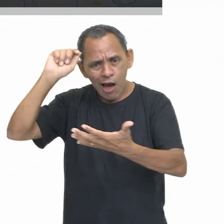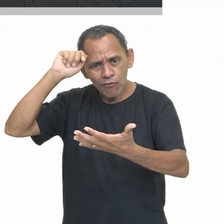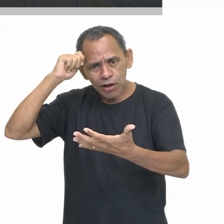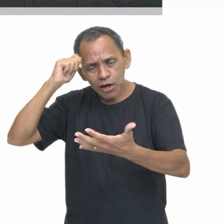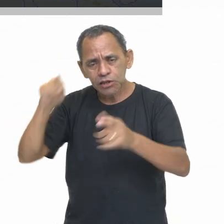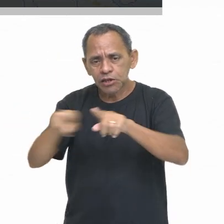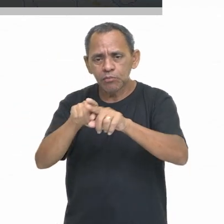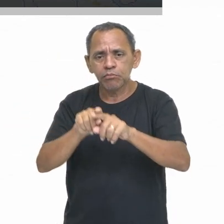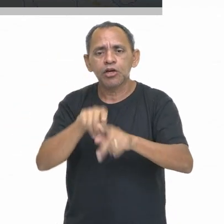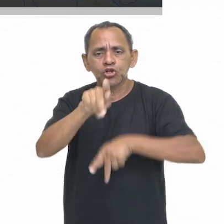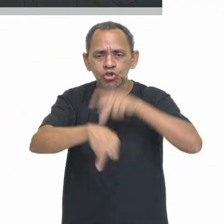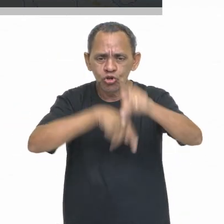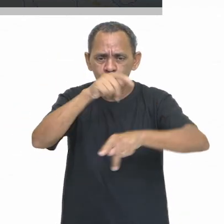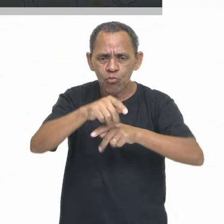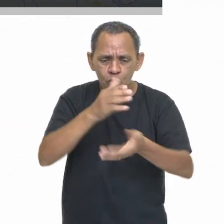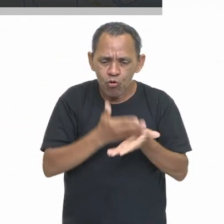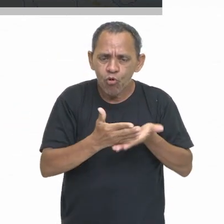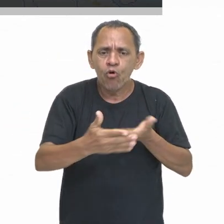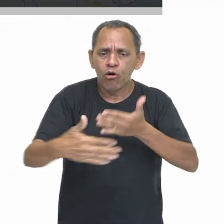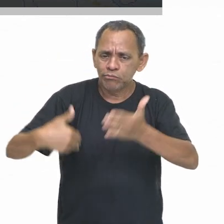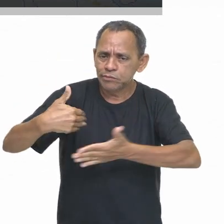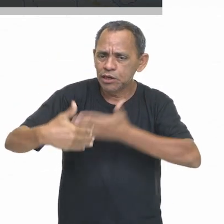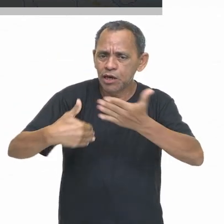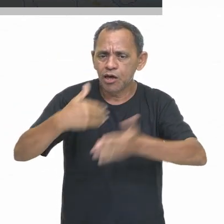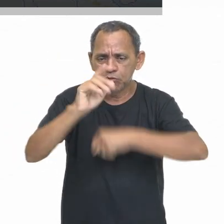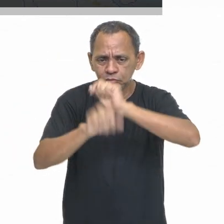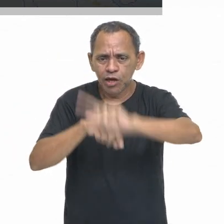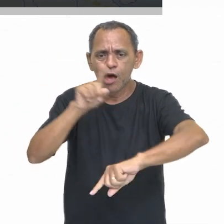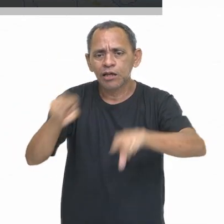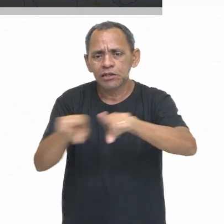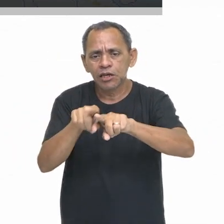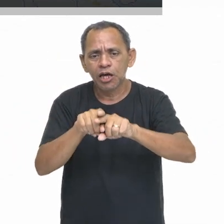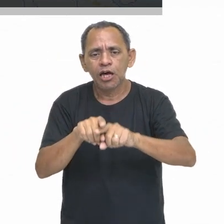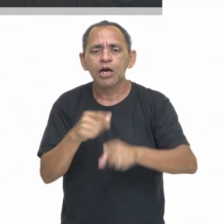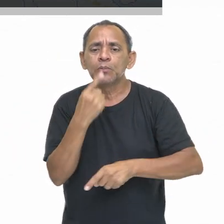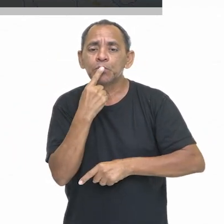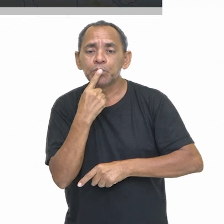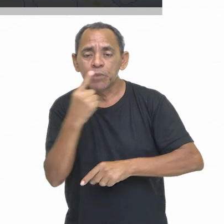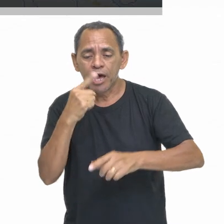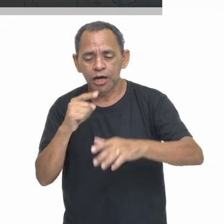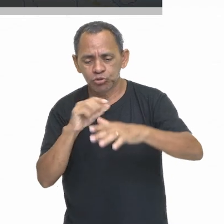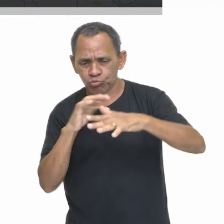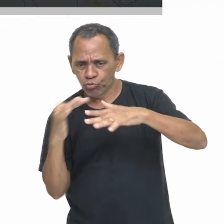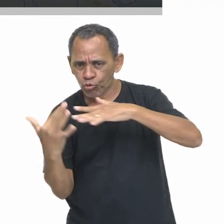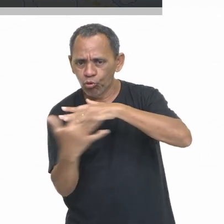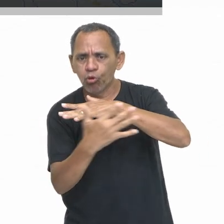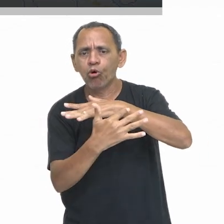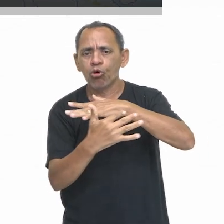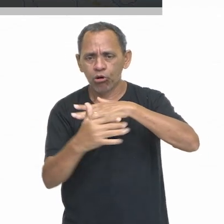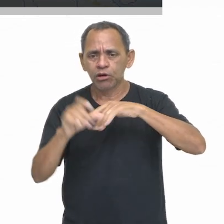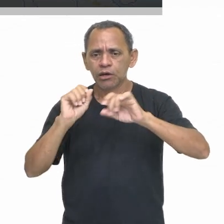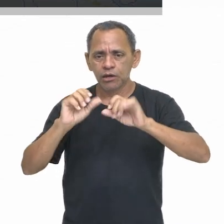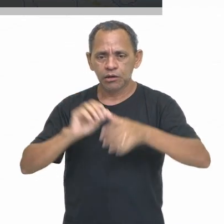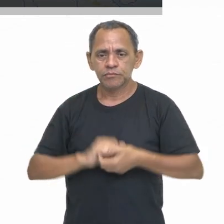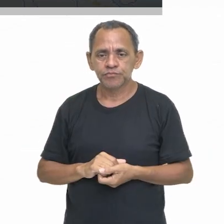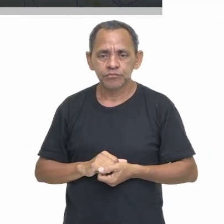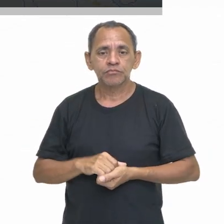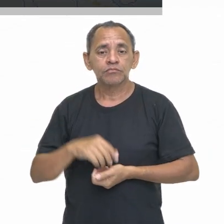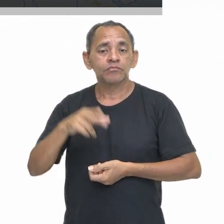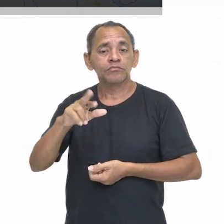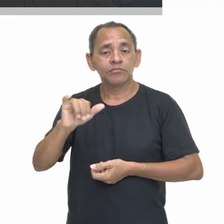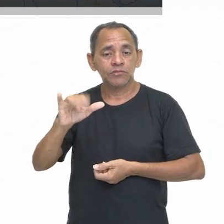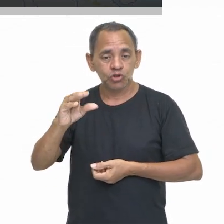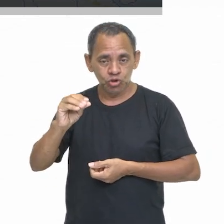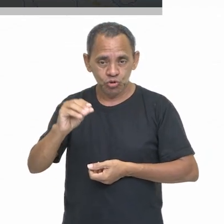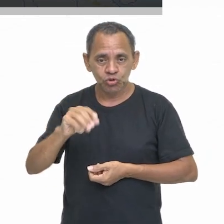sua civilização se desenvolveu às margens do tão importante Rio